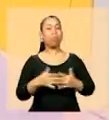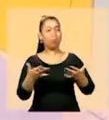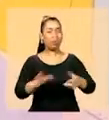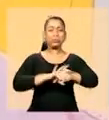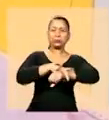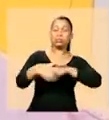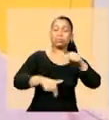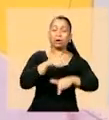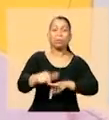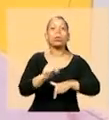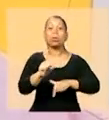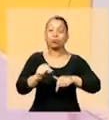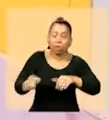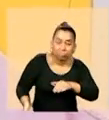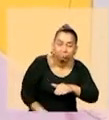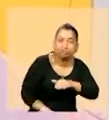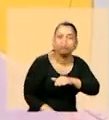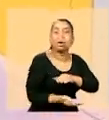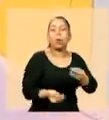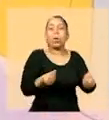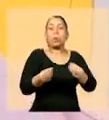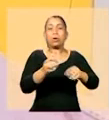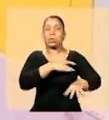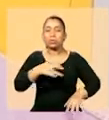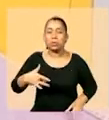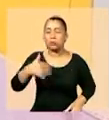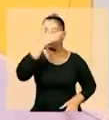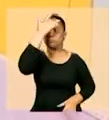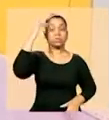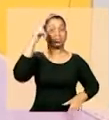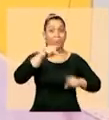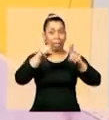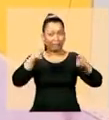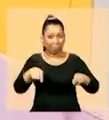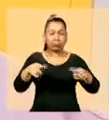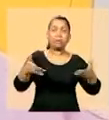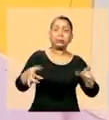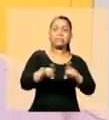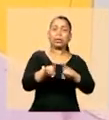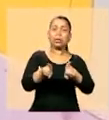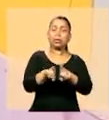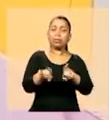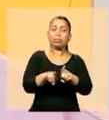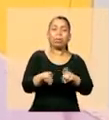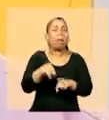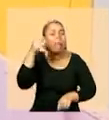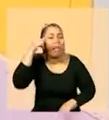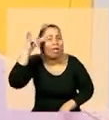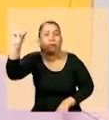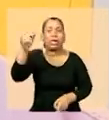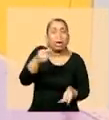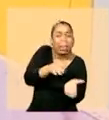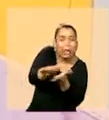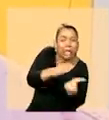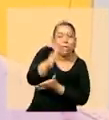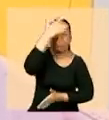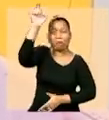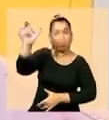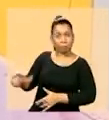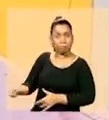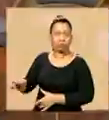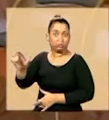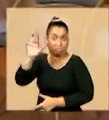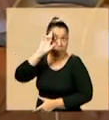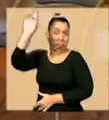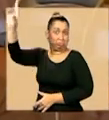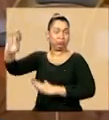Veja a segurança do trabalho como investimento na saúde do trabalhador e investimento em evitando gastos para o